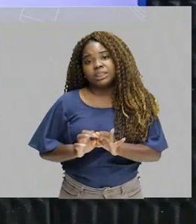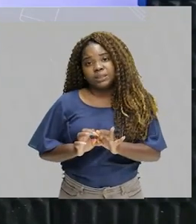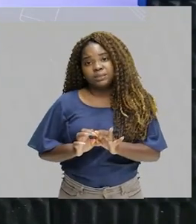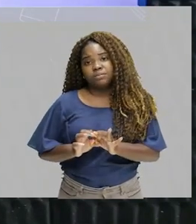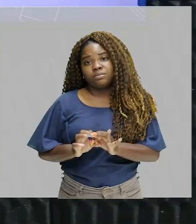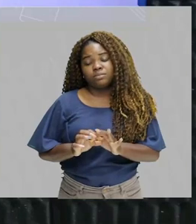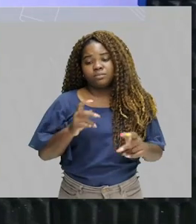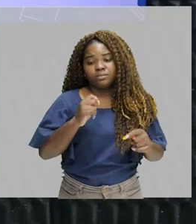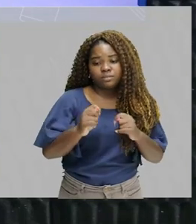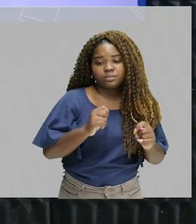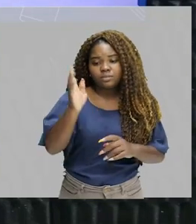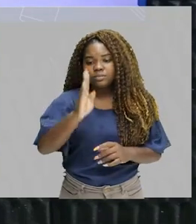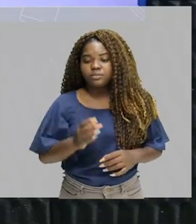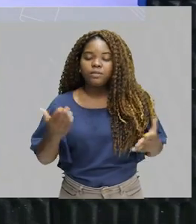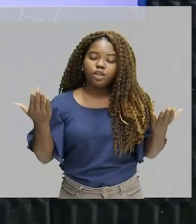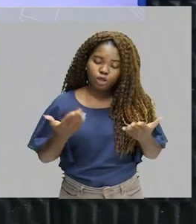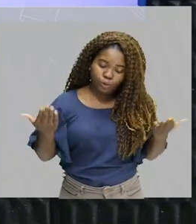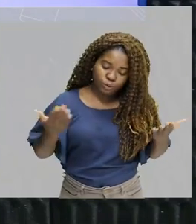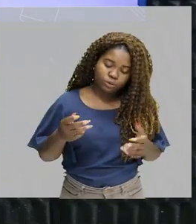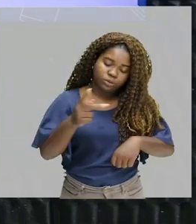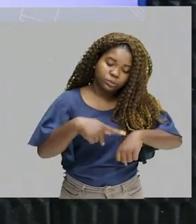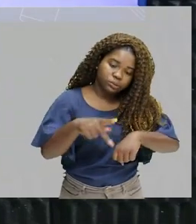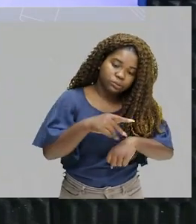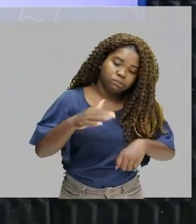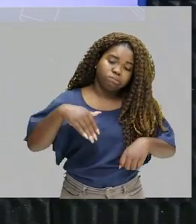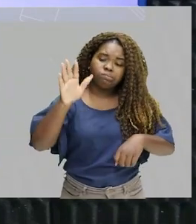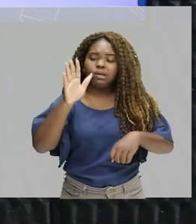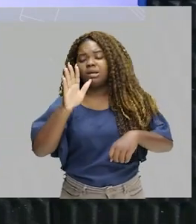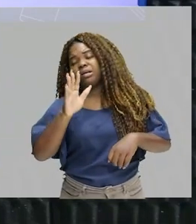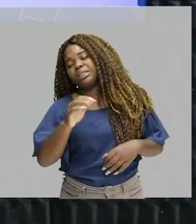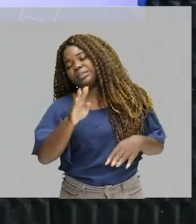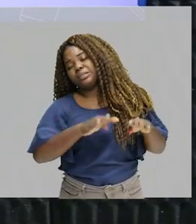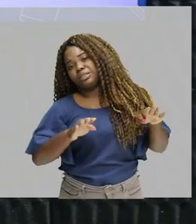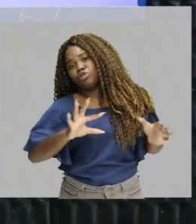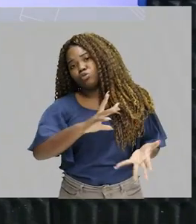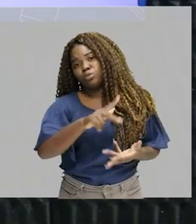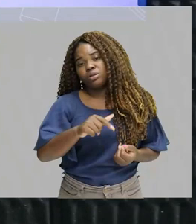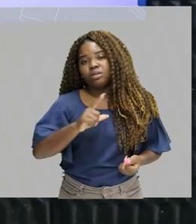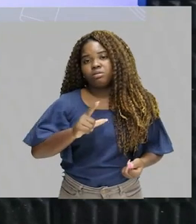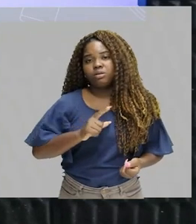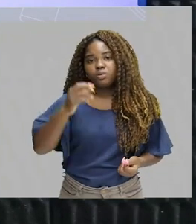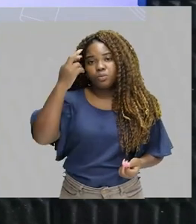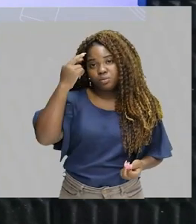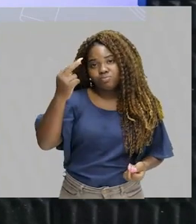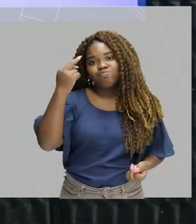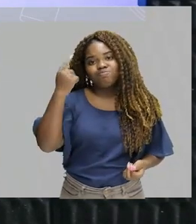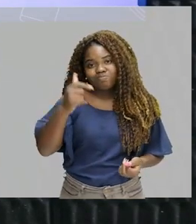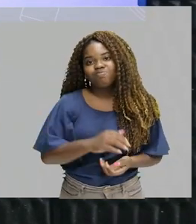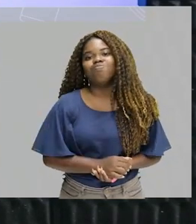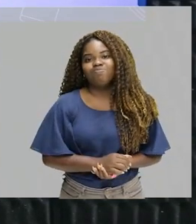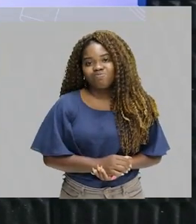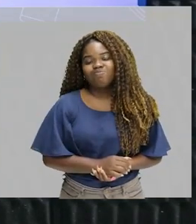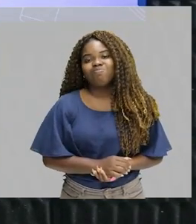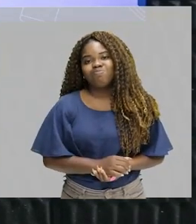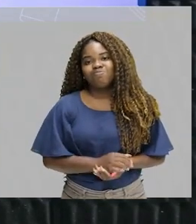nos coloca hoje como um dos países mais desiguais do mundo existe um fator histórico tá um fator